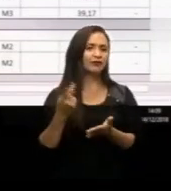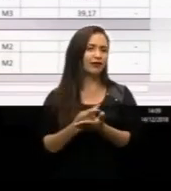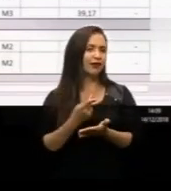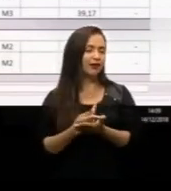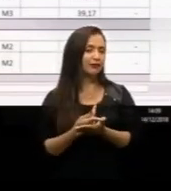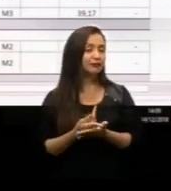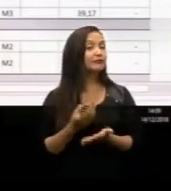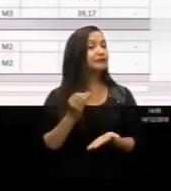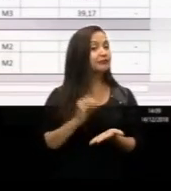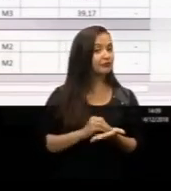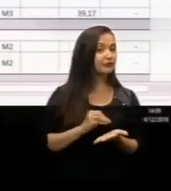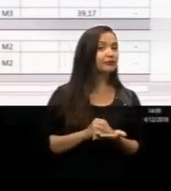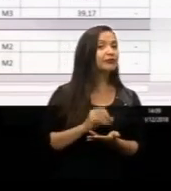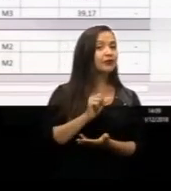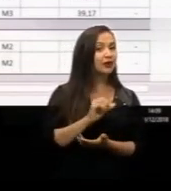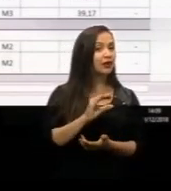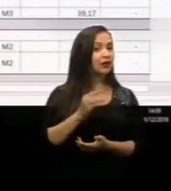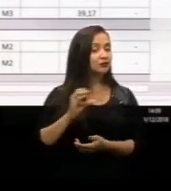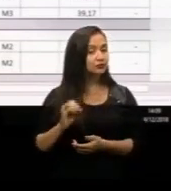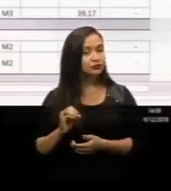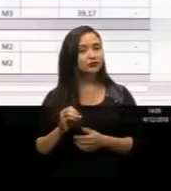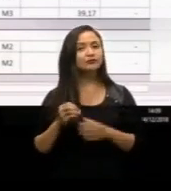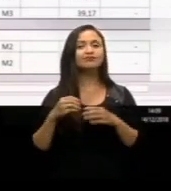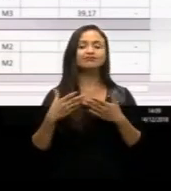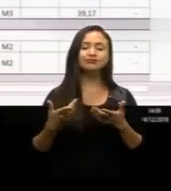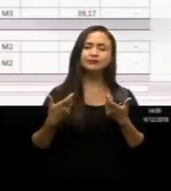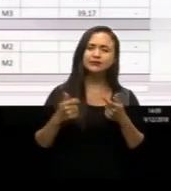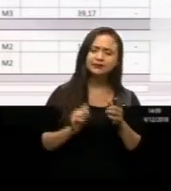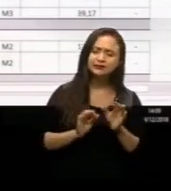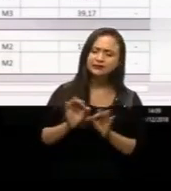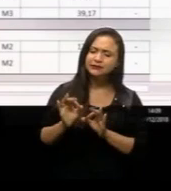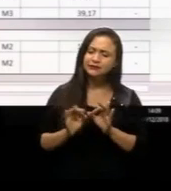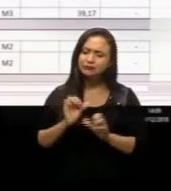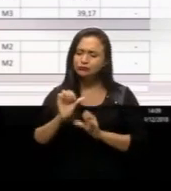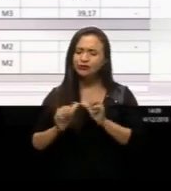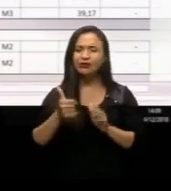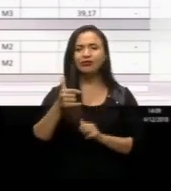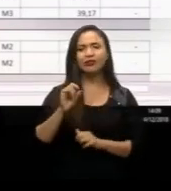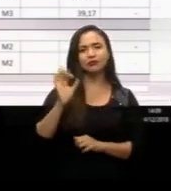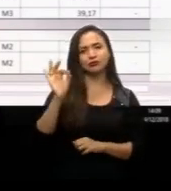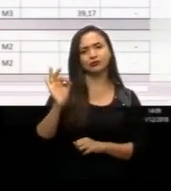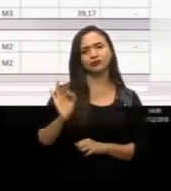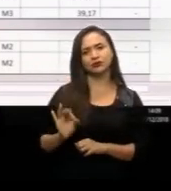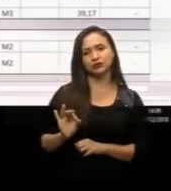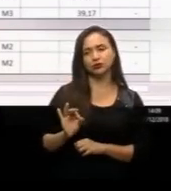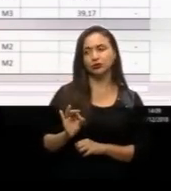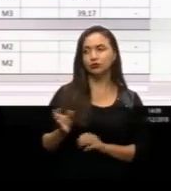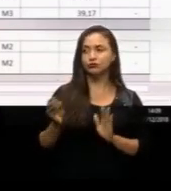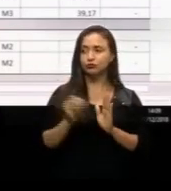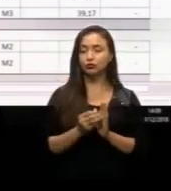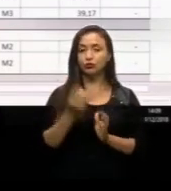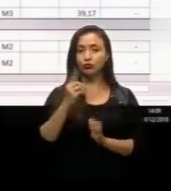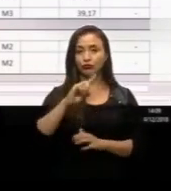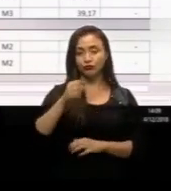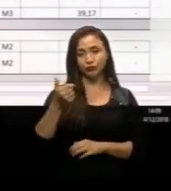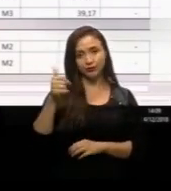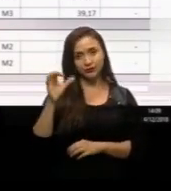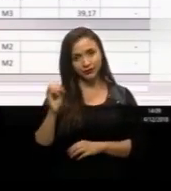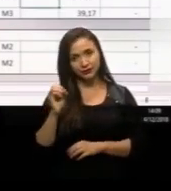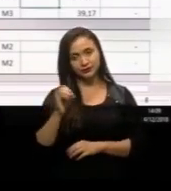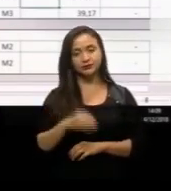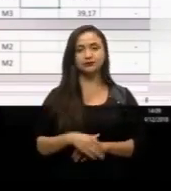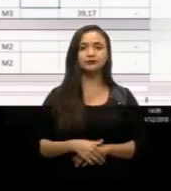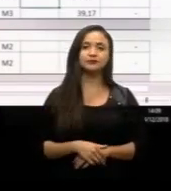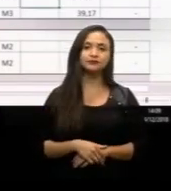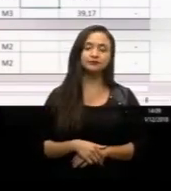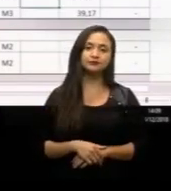aço. Então a gente tem que estimar isso aqui em 10%. Então a gente joga 1,10.